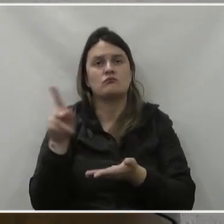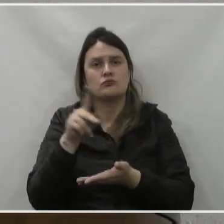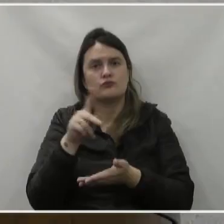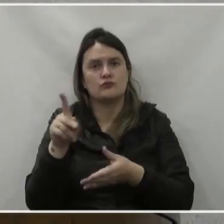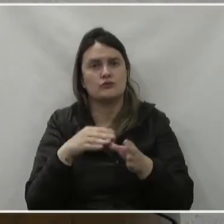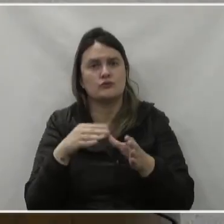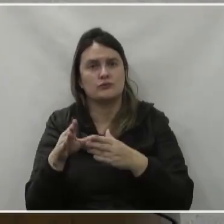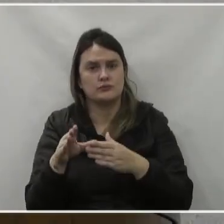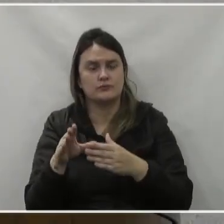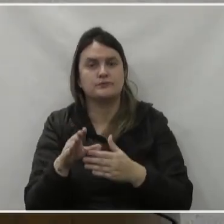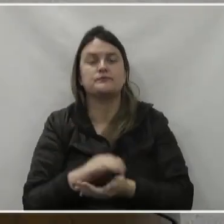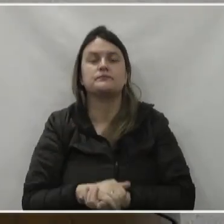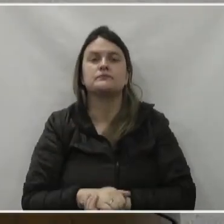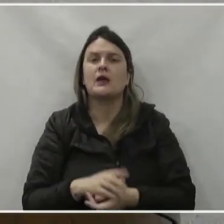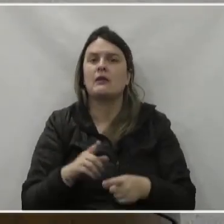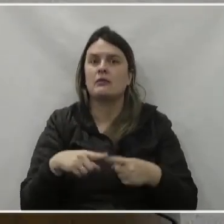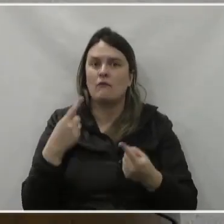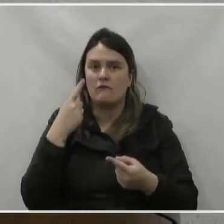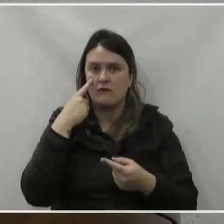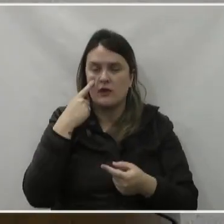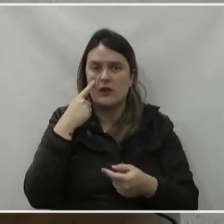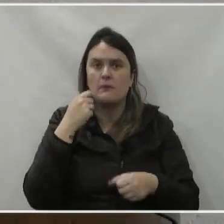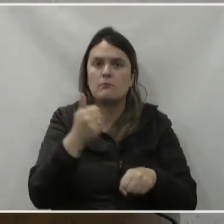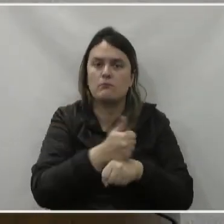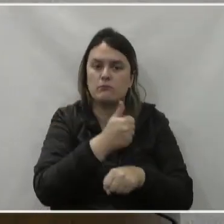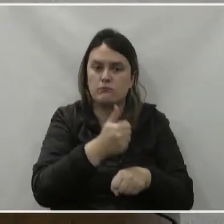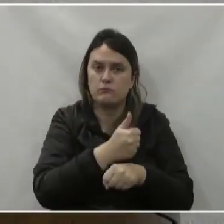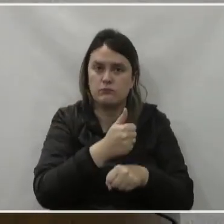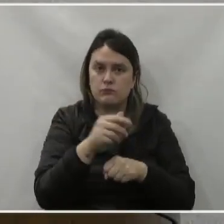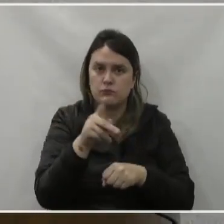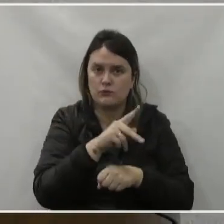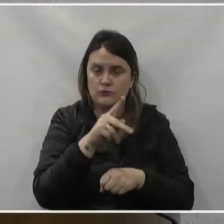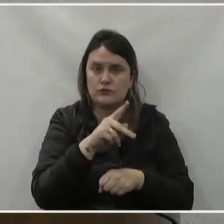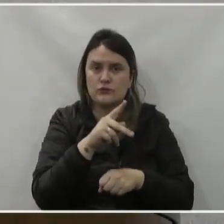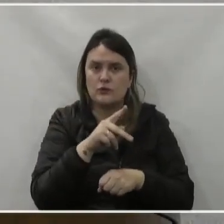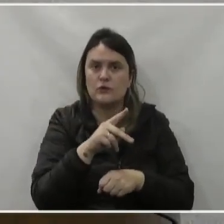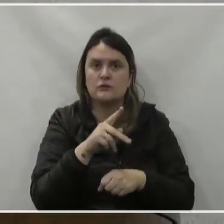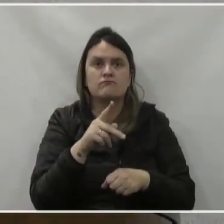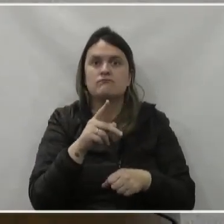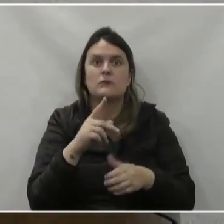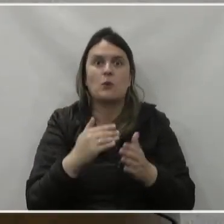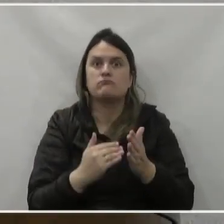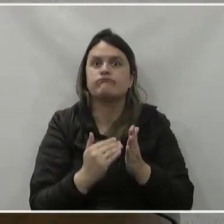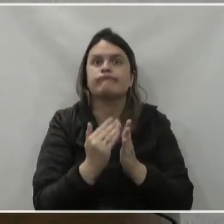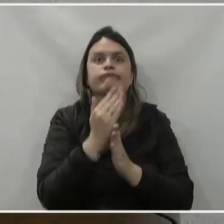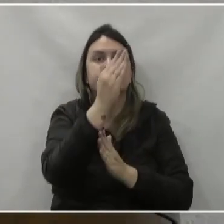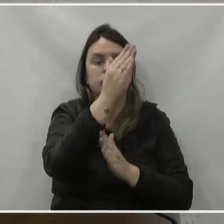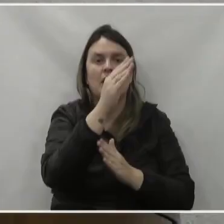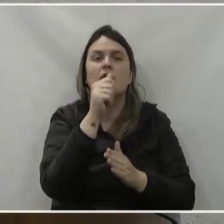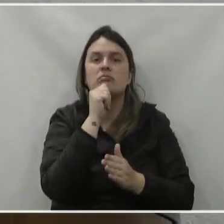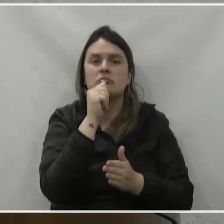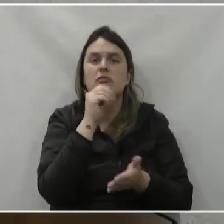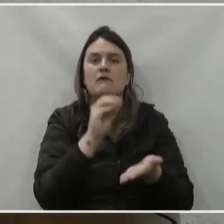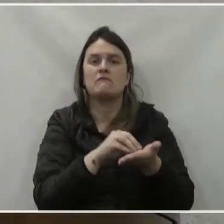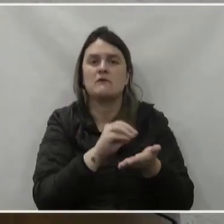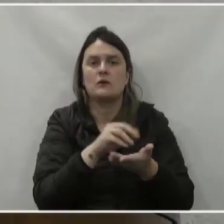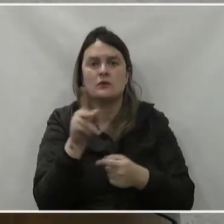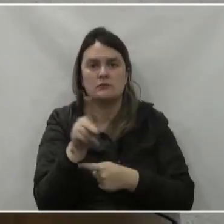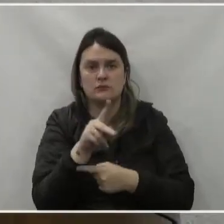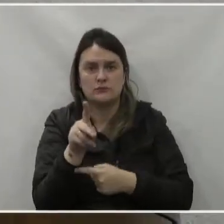efetivo. Portanto, o aumento de profissionais em sala de aula não foi significativo. Ainda falta